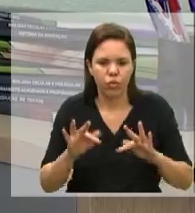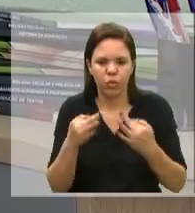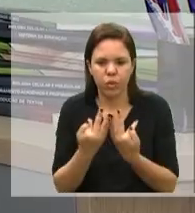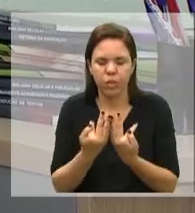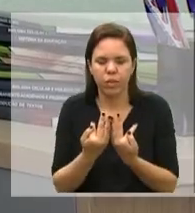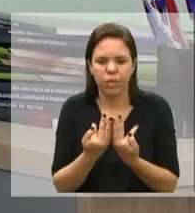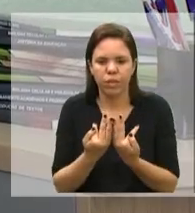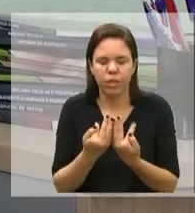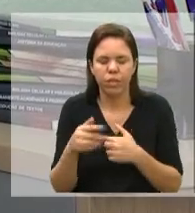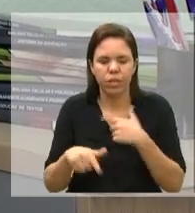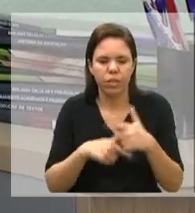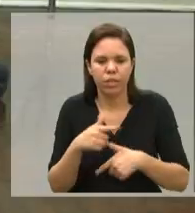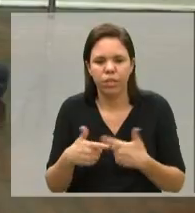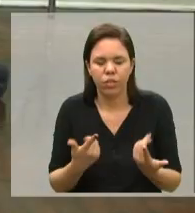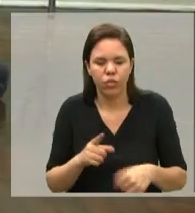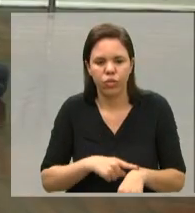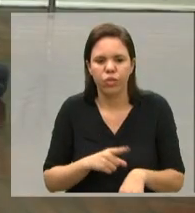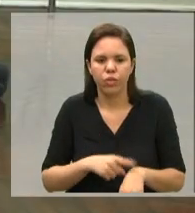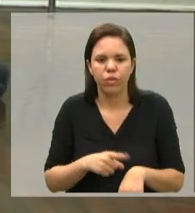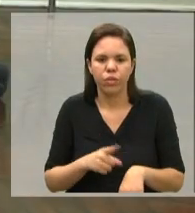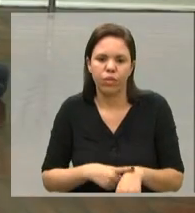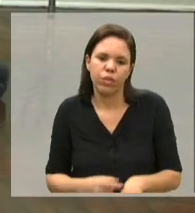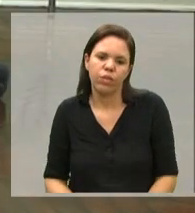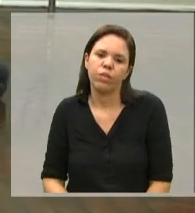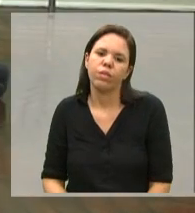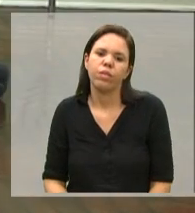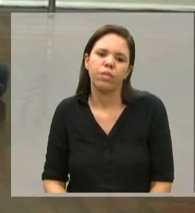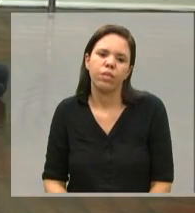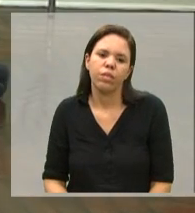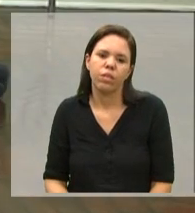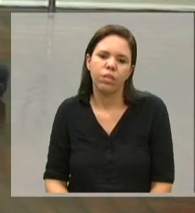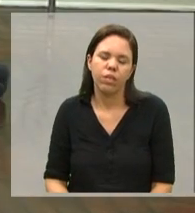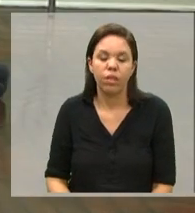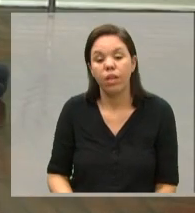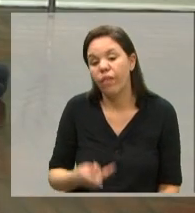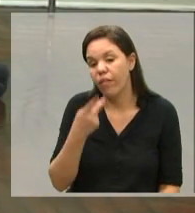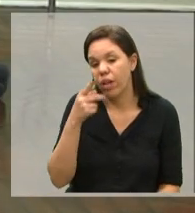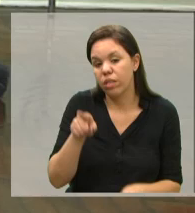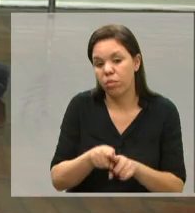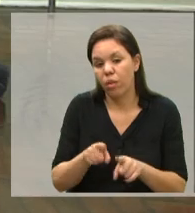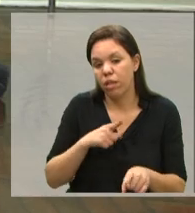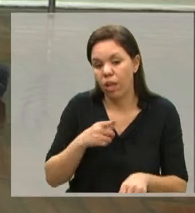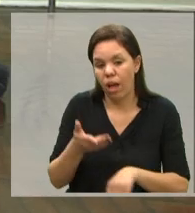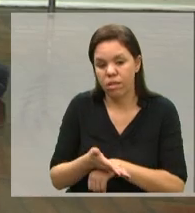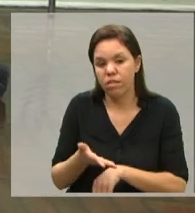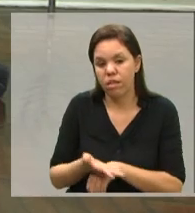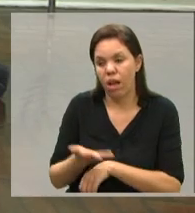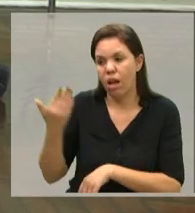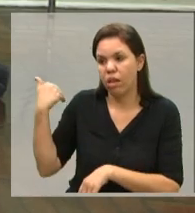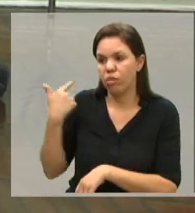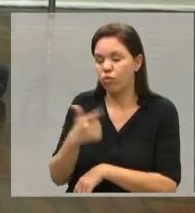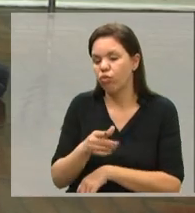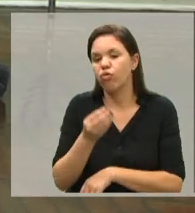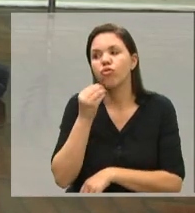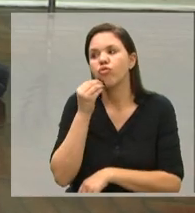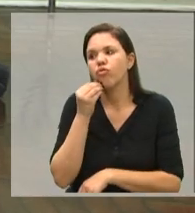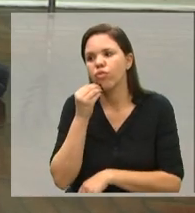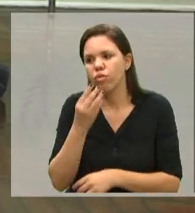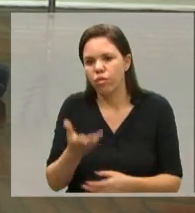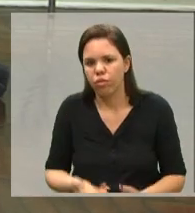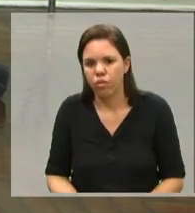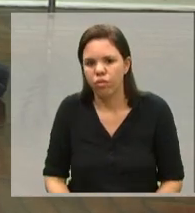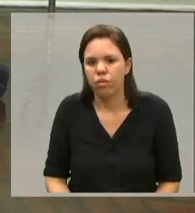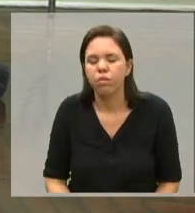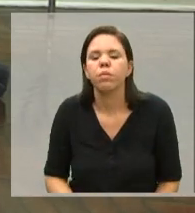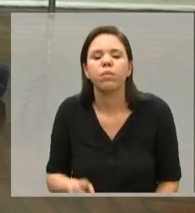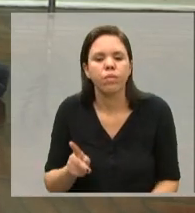de organização de trabalho, de horários. O Renato estava falando também desse acesso, são pessoas que porventura não tiveram essa chance. A gente tem,